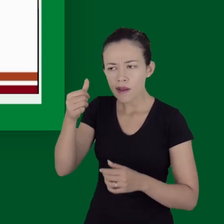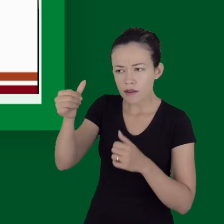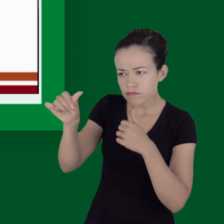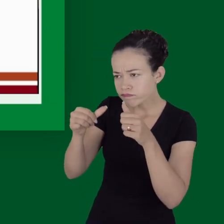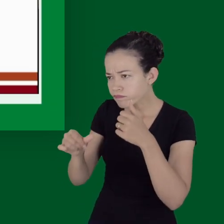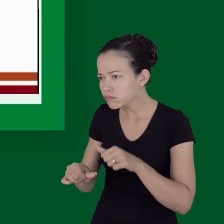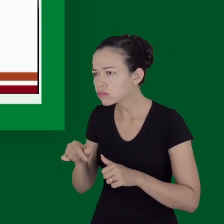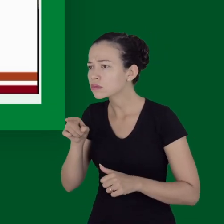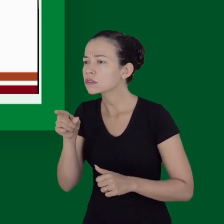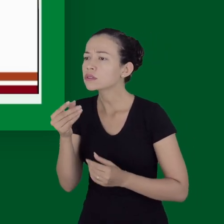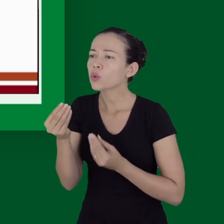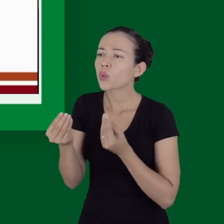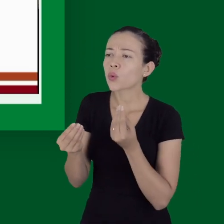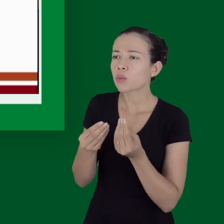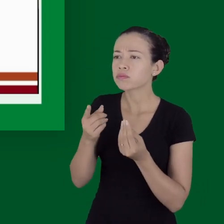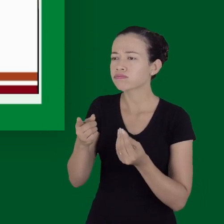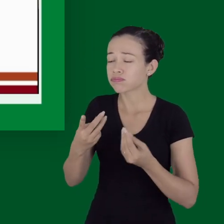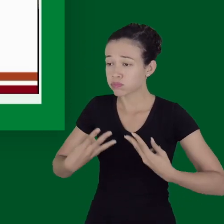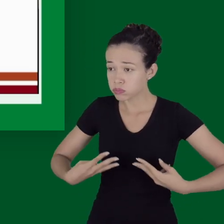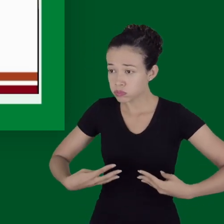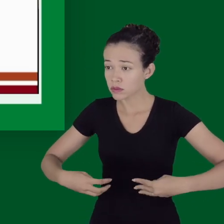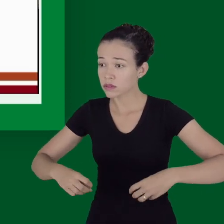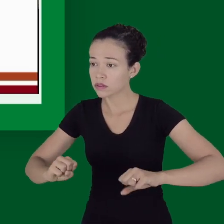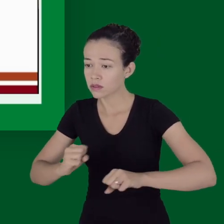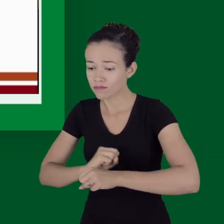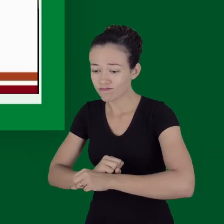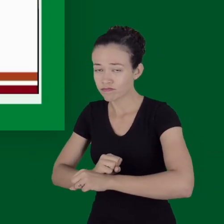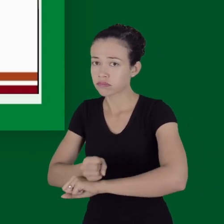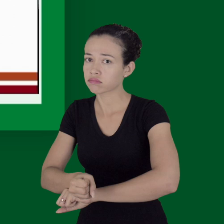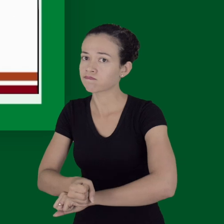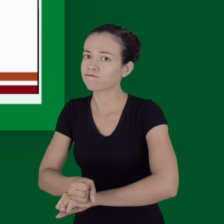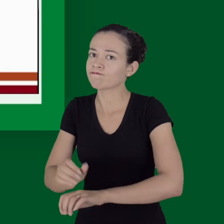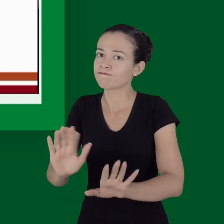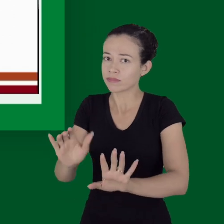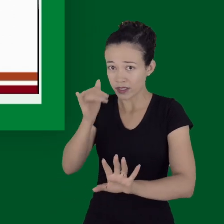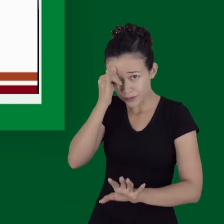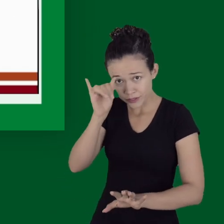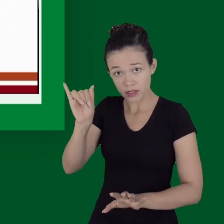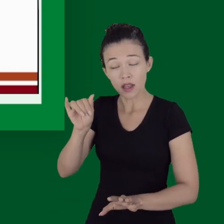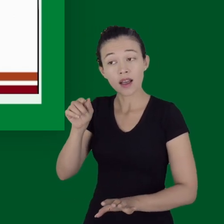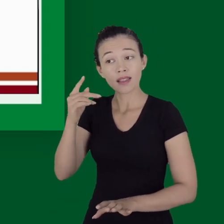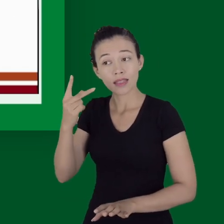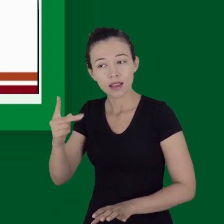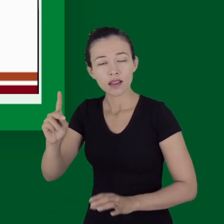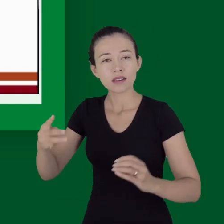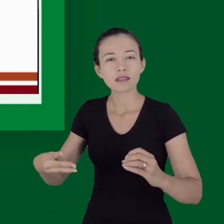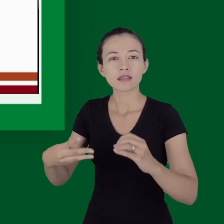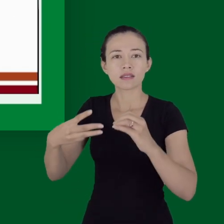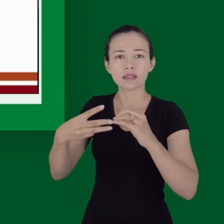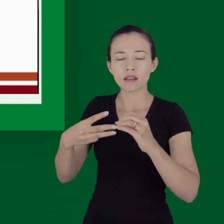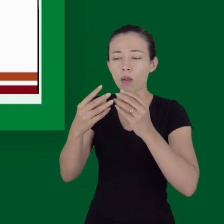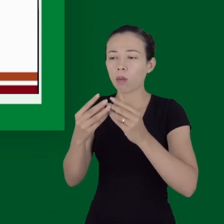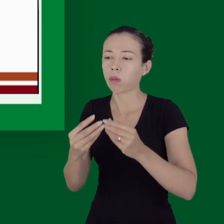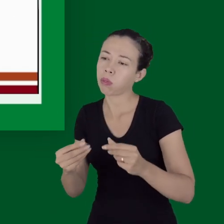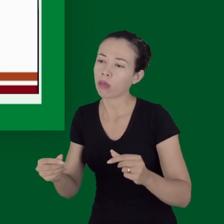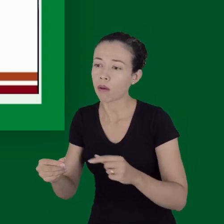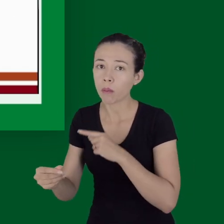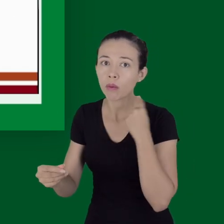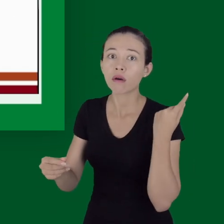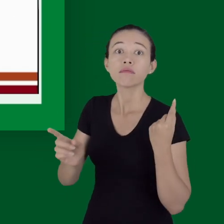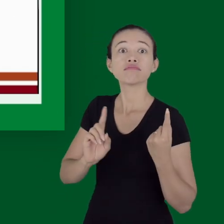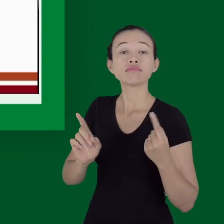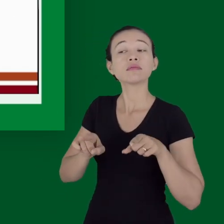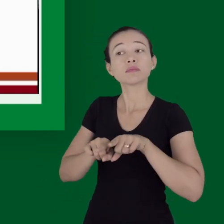tratamento pré-hospitalar do paciente com trauma eh a o objetivo é prevenir ou reverter o metabolismo